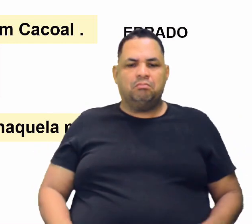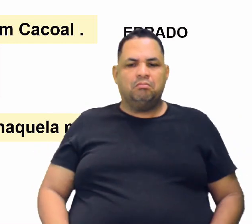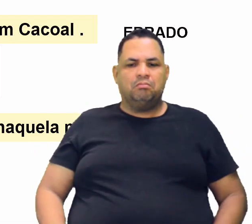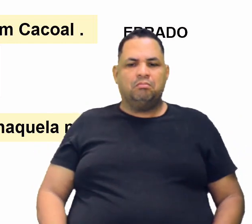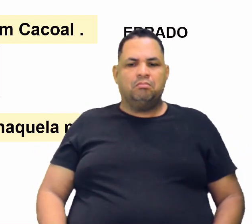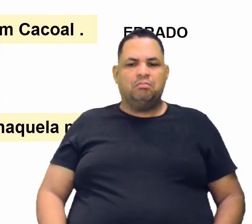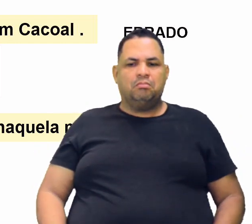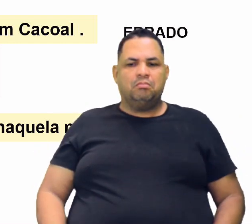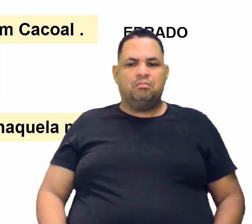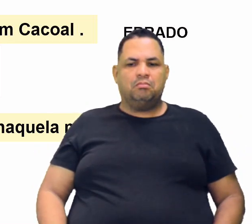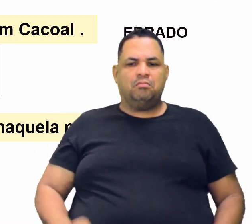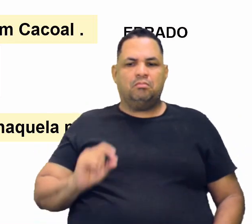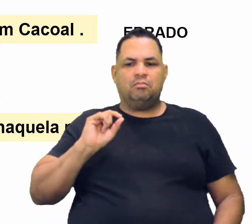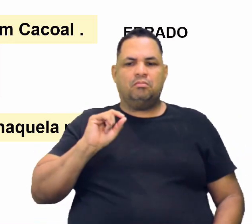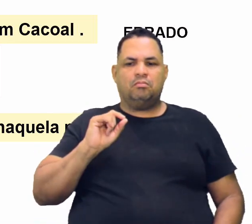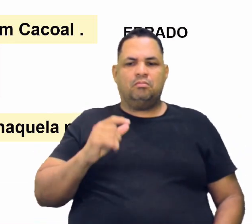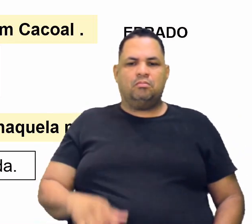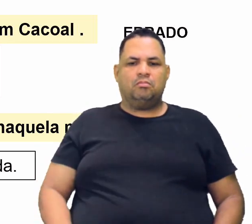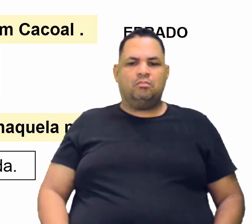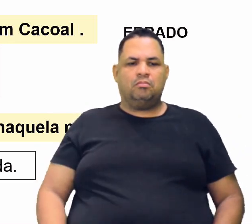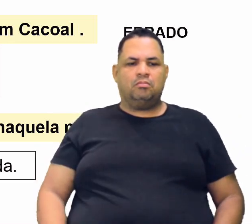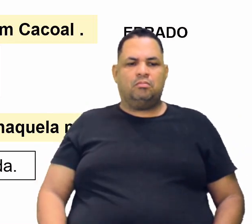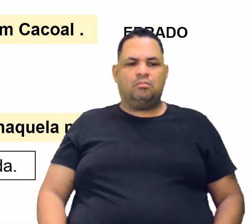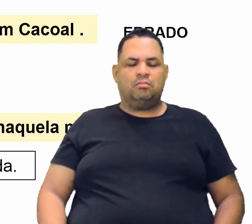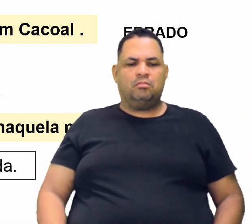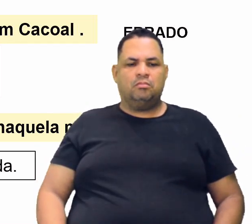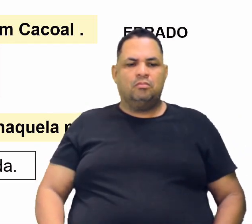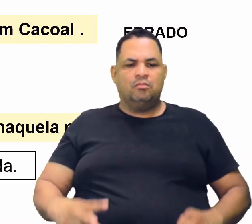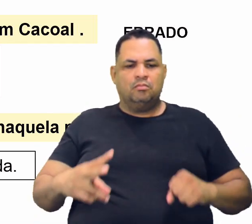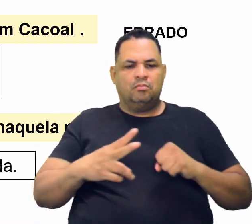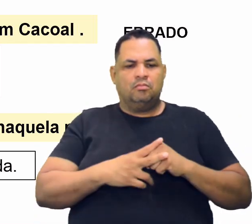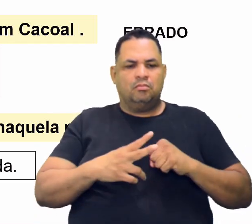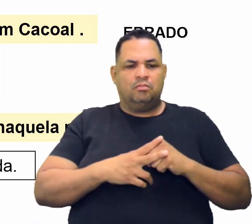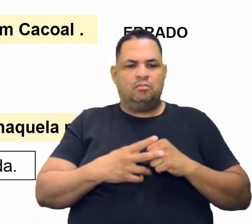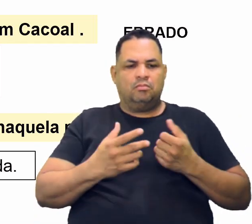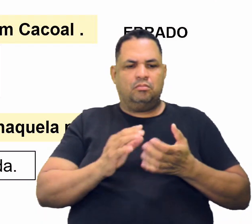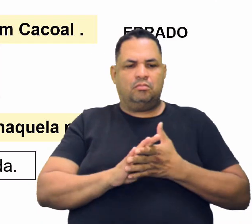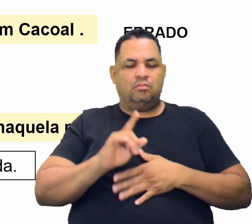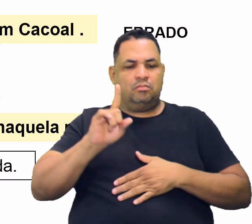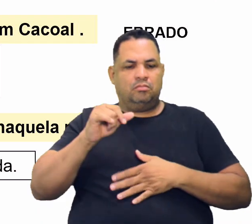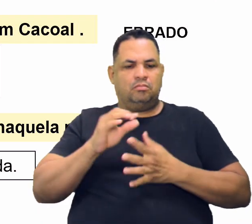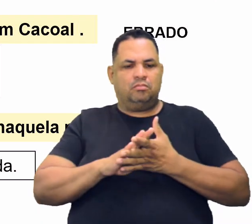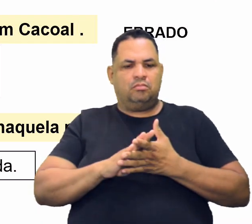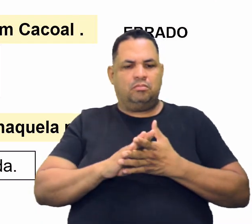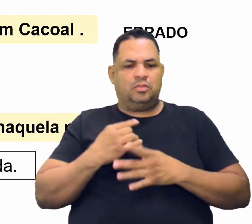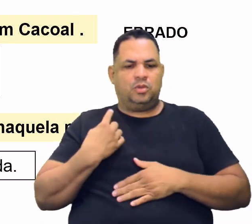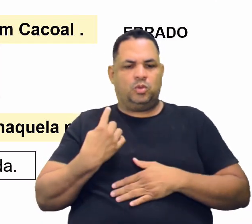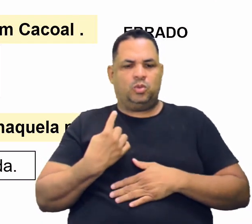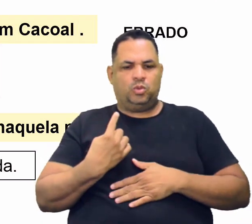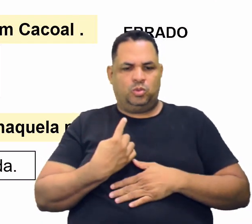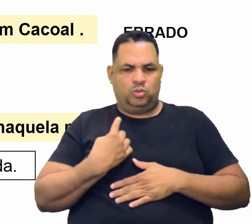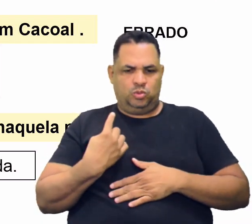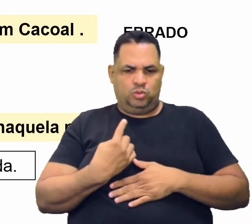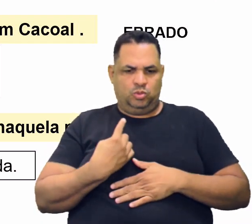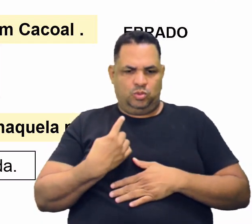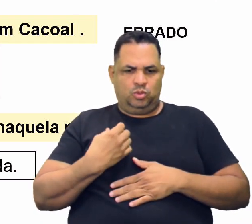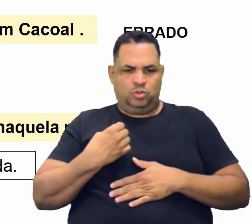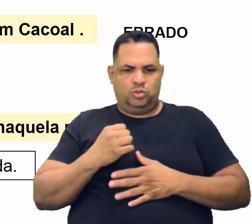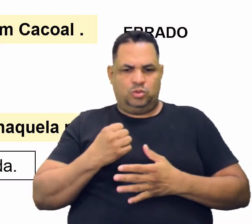ver. O que diz assim, ó? Diz o seguinte, o verbo ser fica no singular